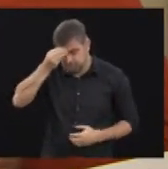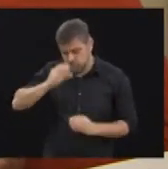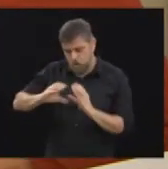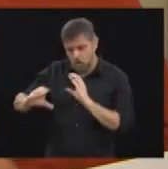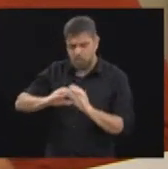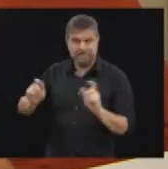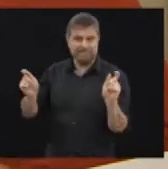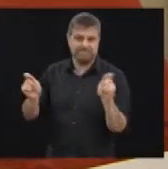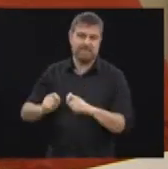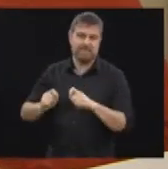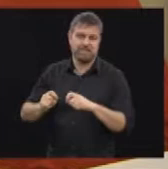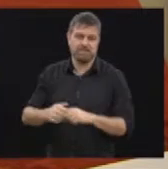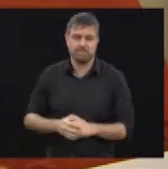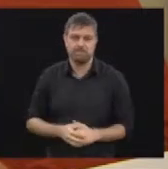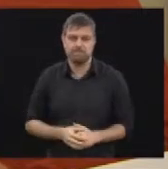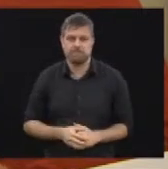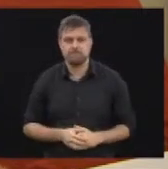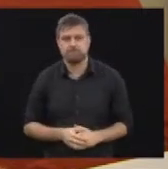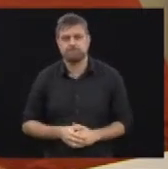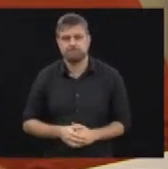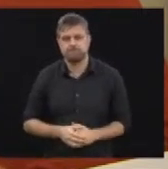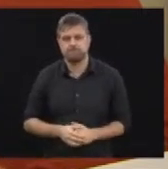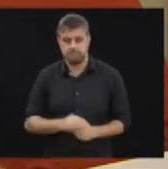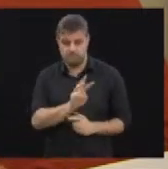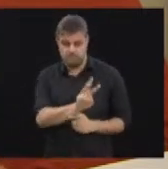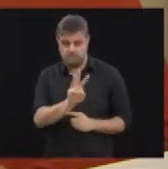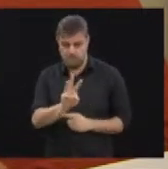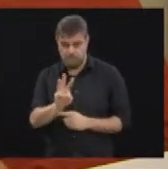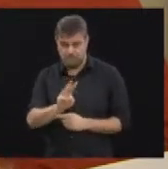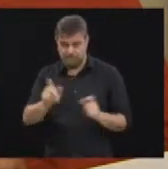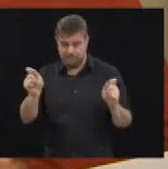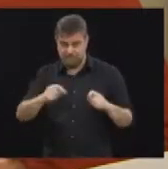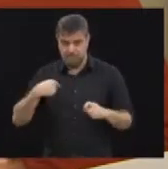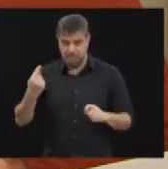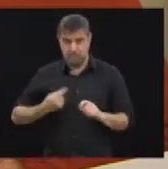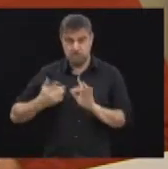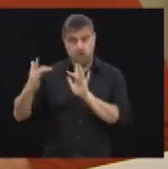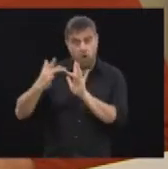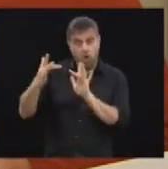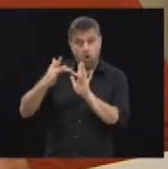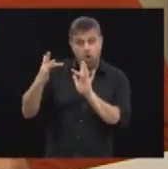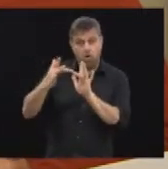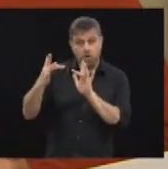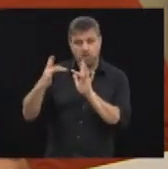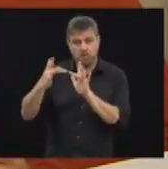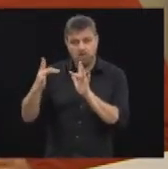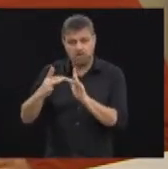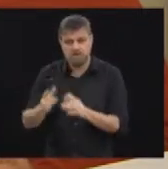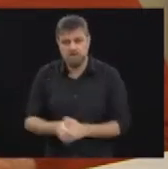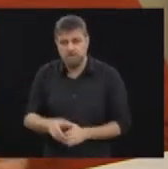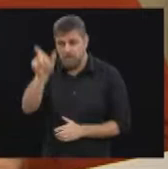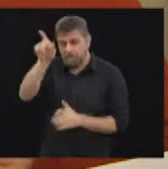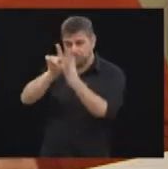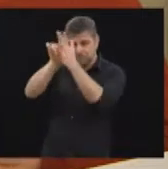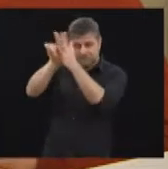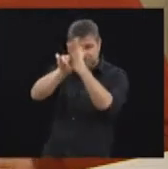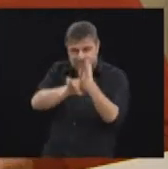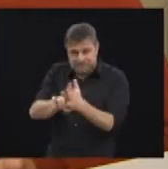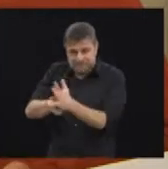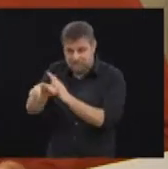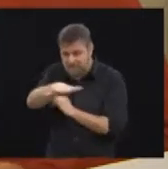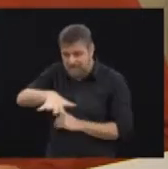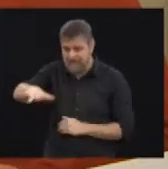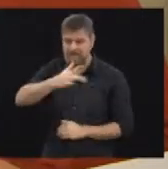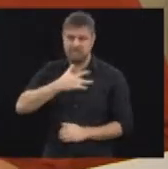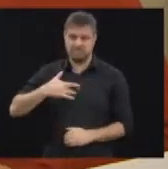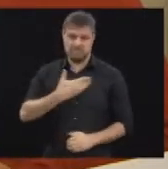de se comunicar. E ele permite que a gente tenha contato com pesquisadores da